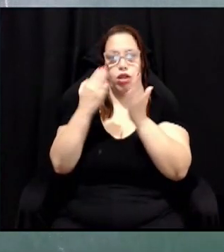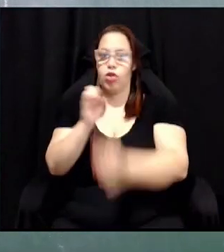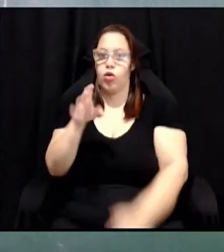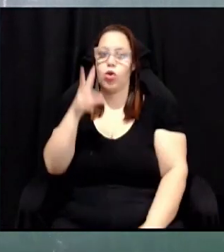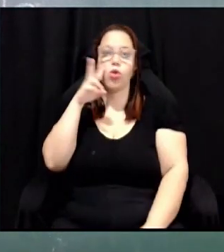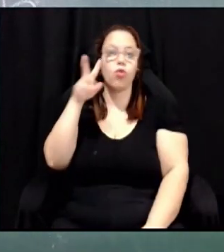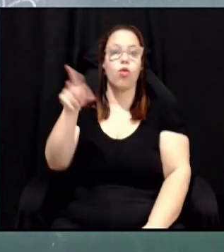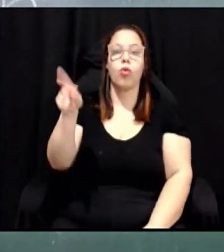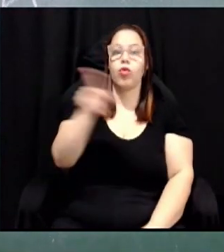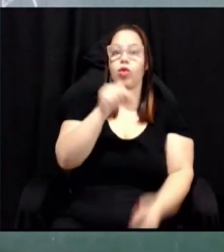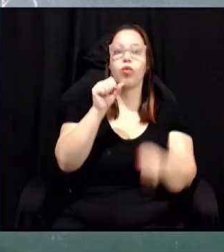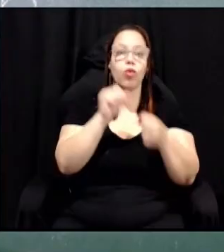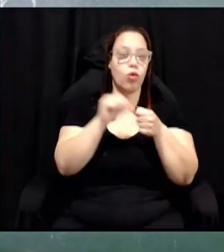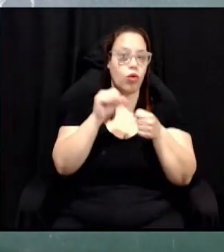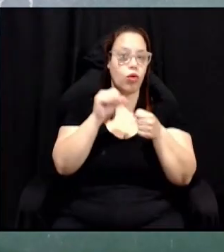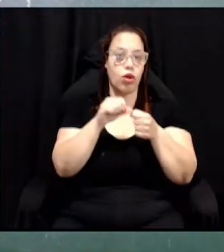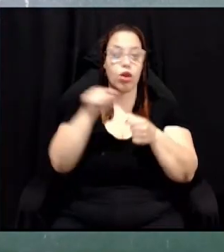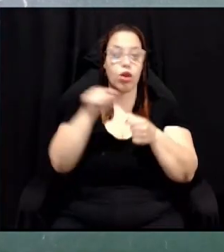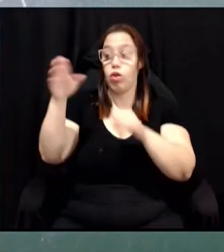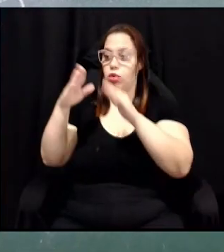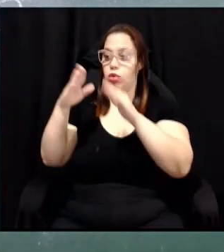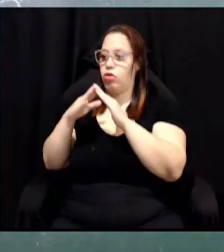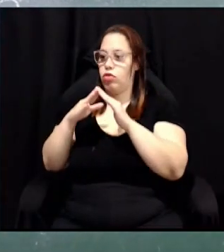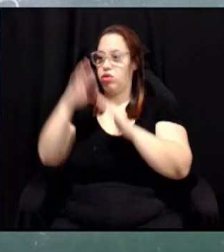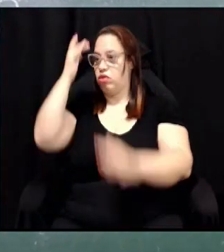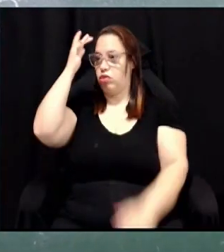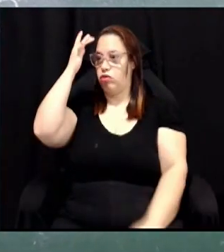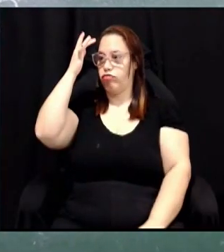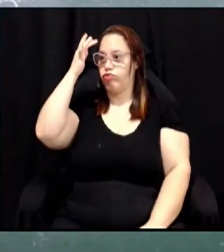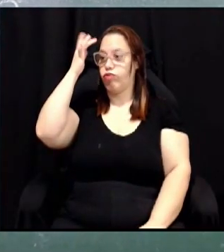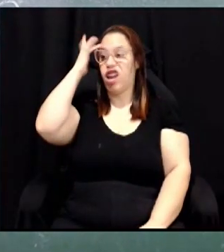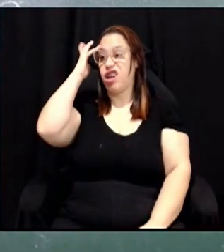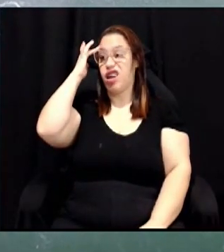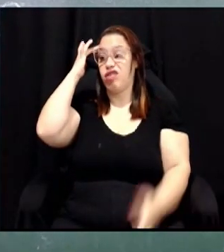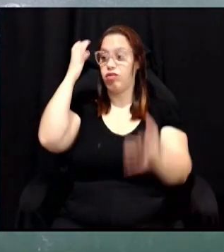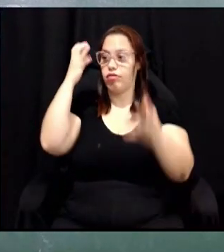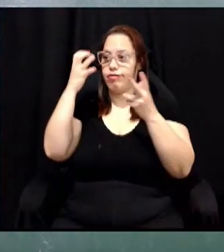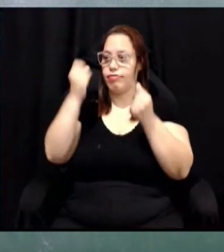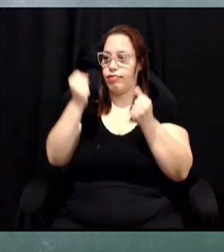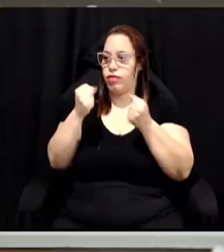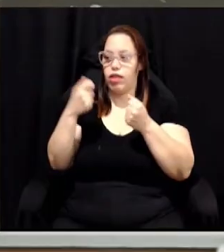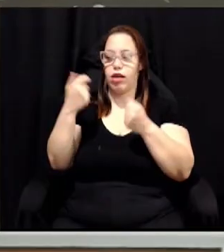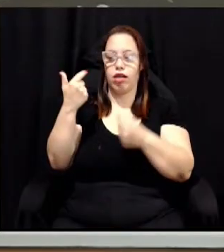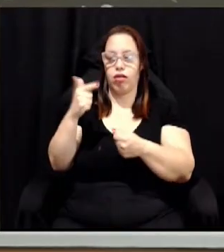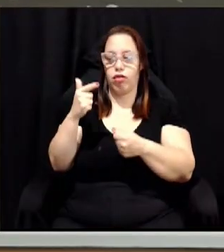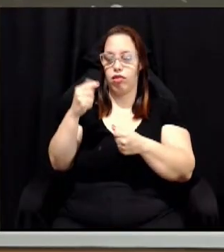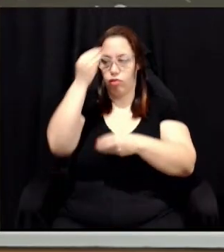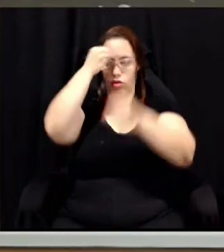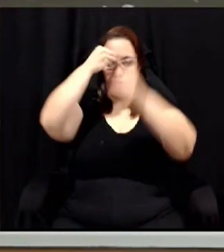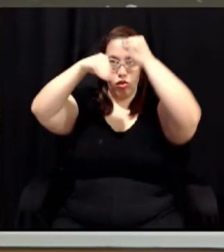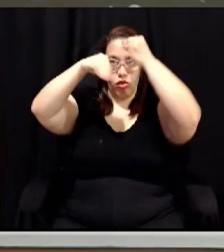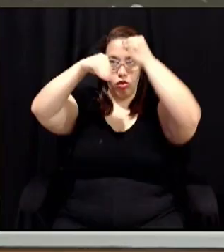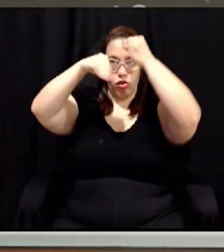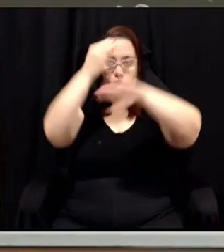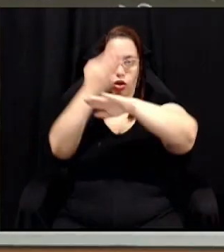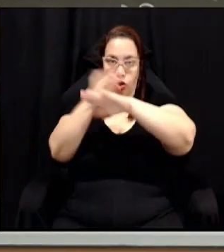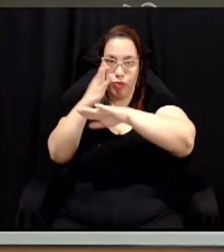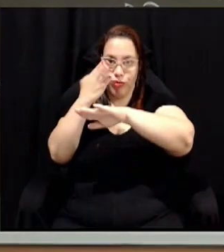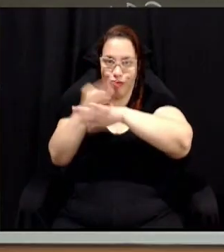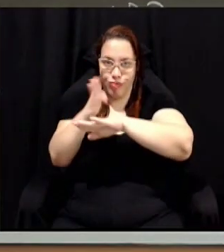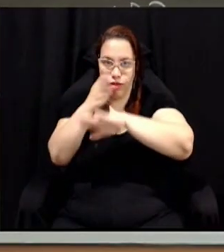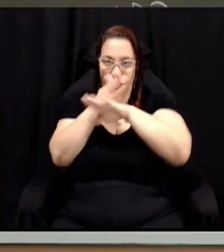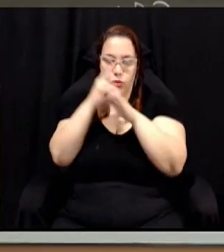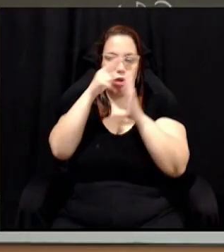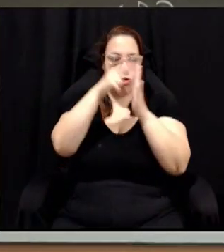fazendo, você vai para sua casa e acha que você absorveu. Matemática é necessário que você treine na sua casa, é necessário que você pegue seu livro,